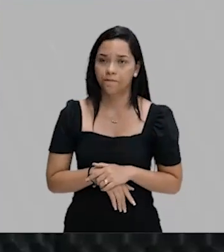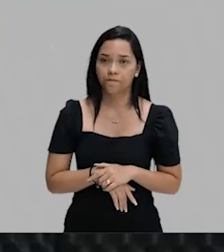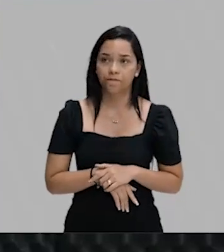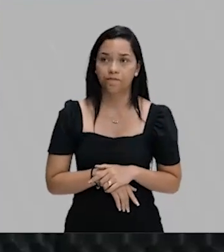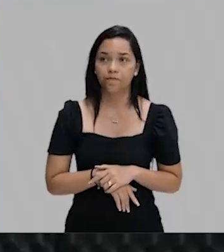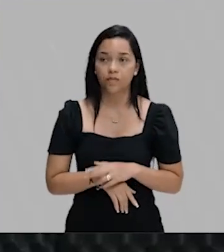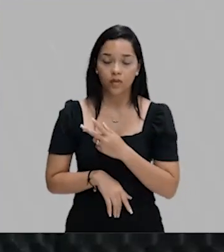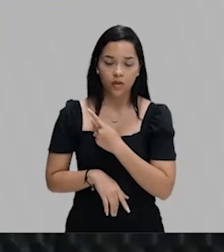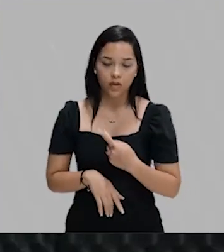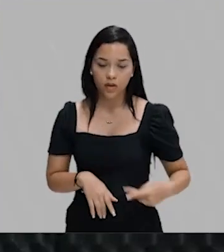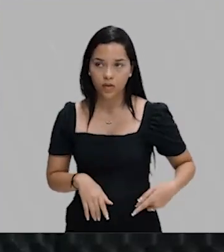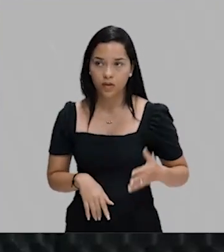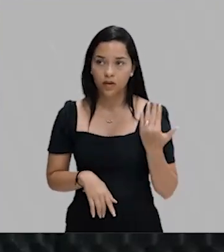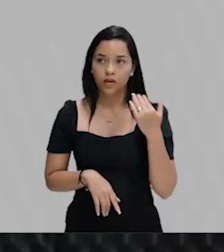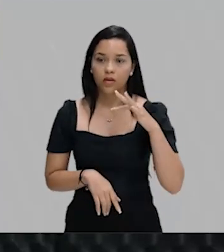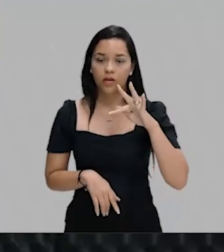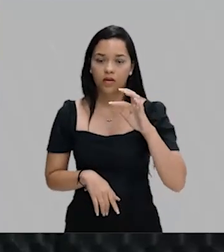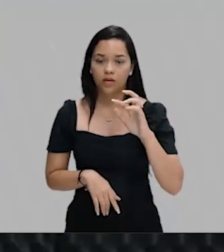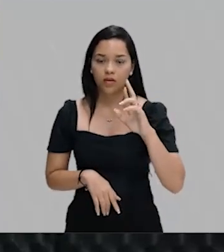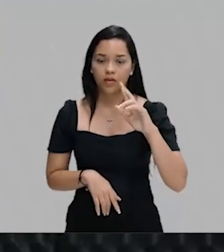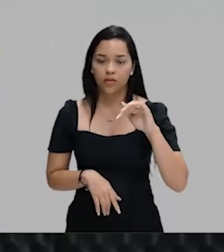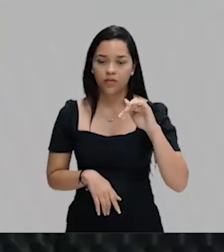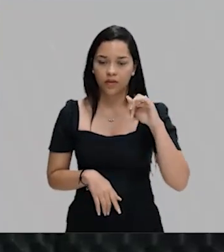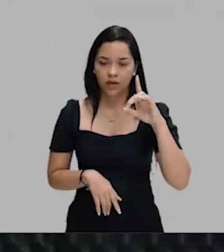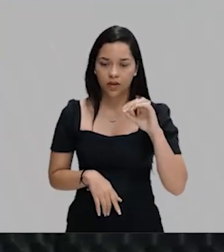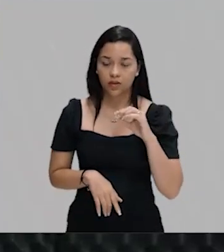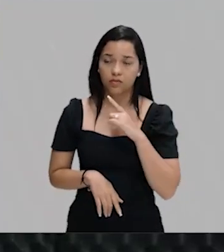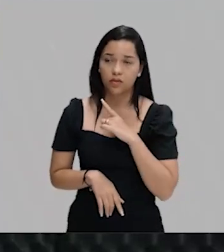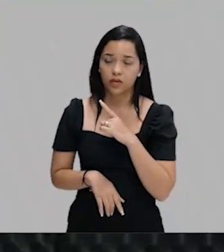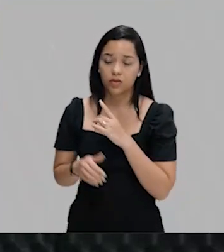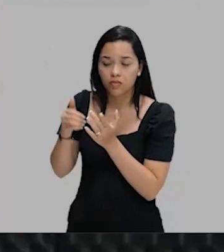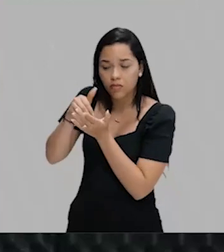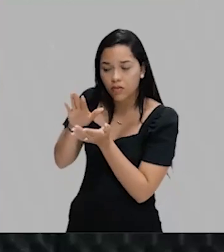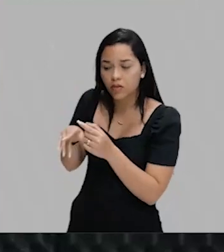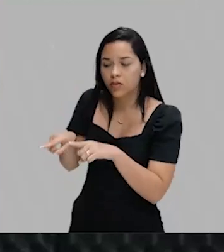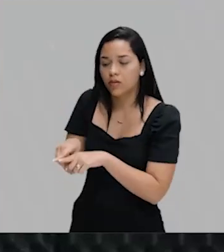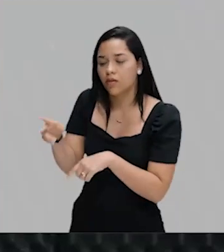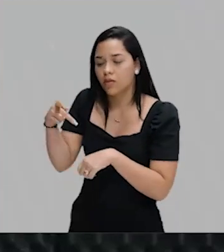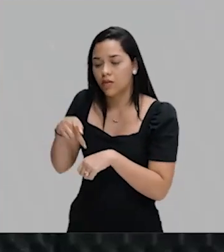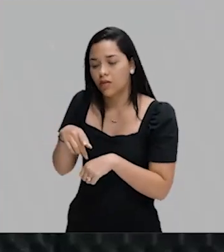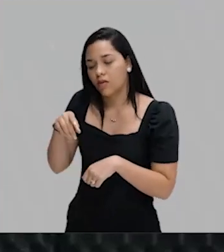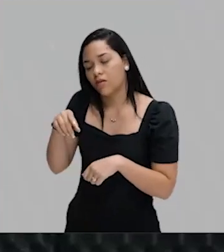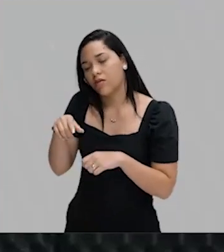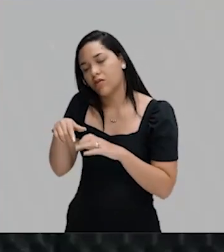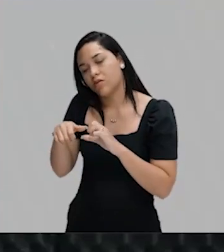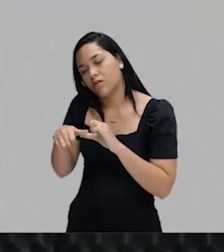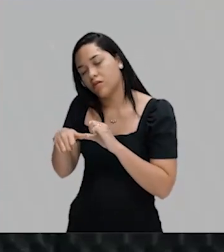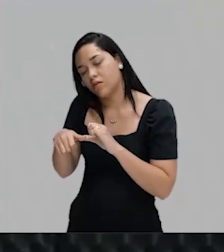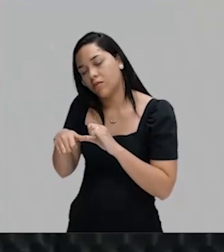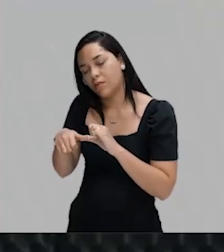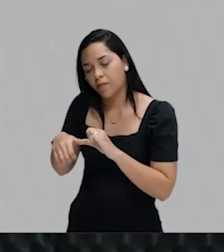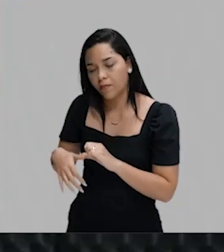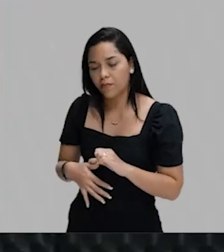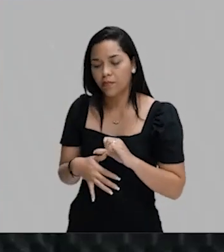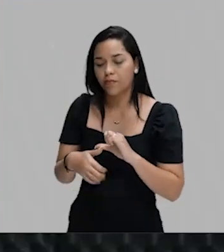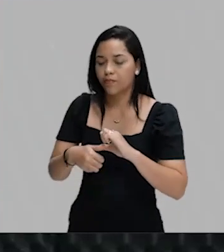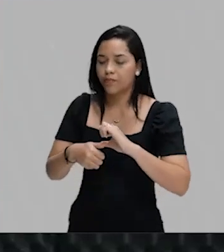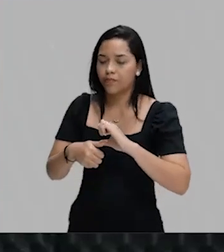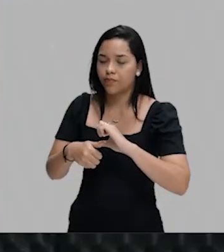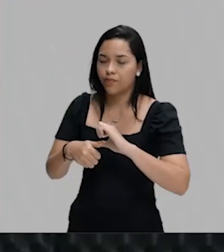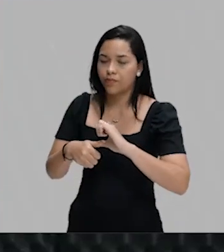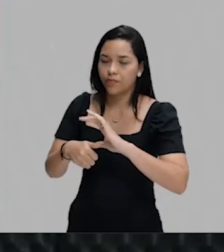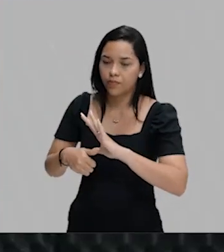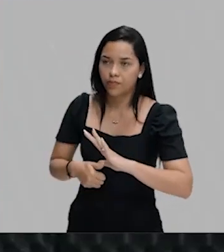então presidente na época, Fernando Lugo, tá certo? Ele sofreu impeachment. E os países da América do Sul consideraram esse impeachment uma tentativa de golpe,